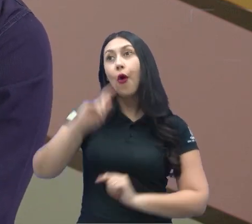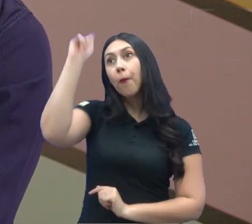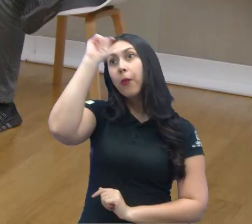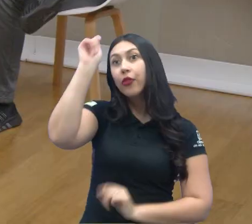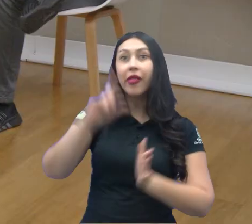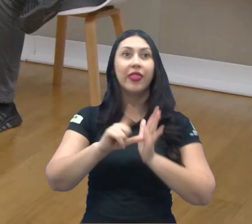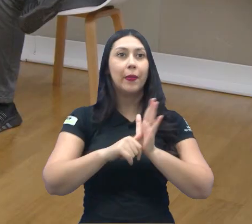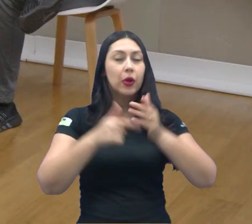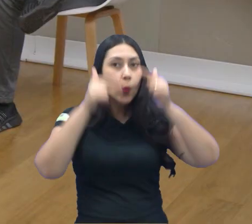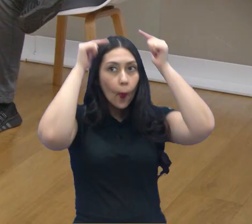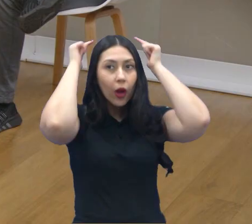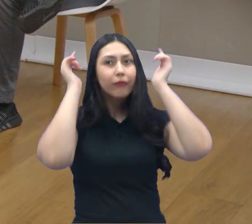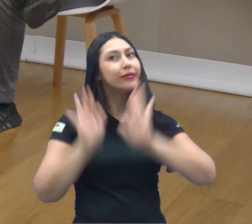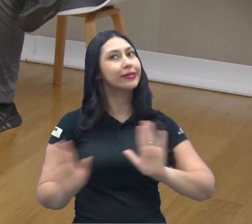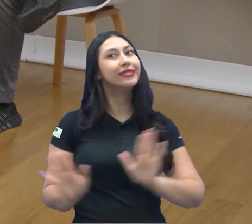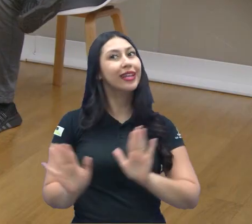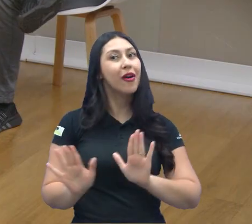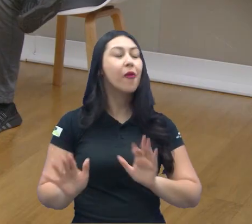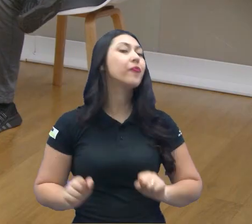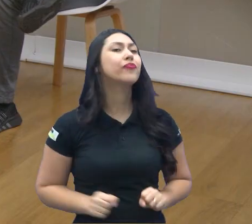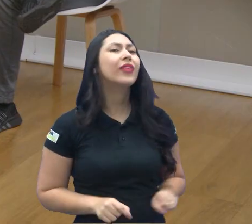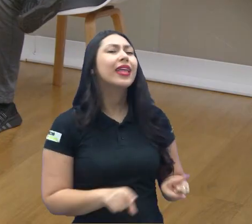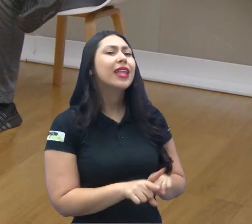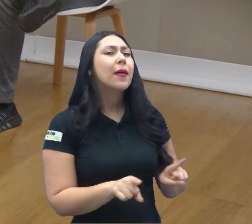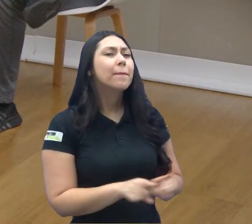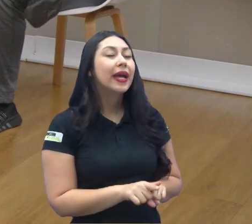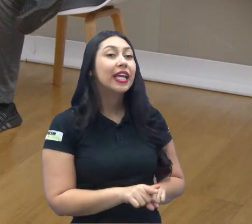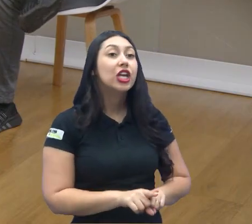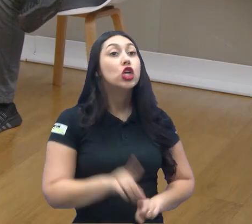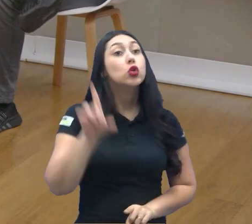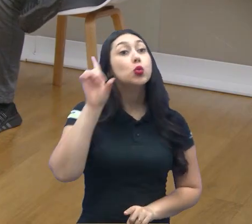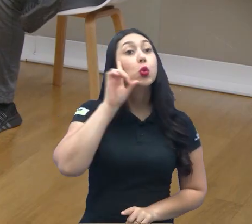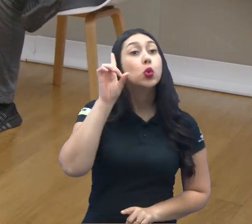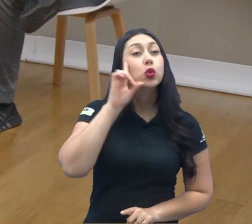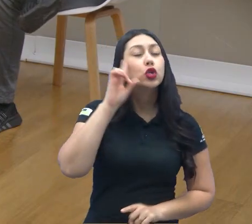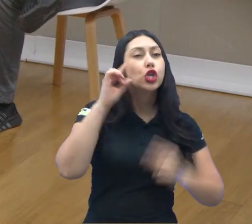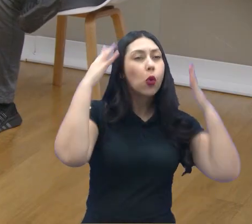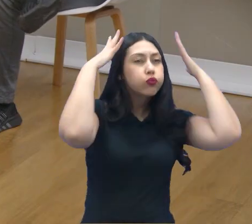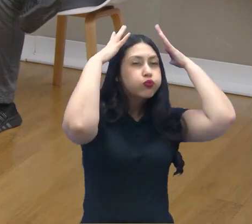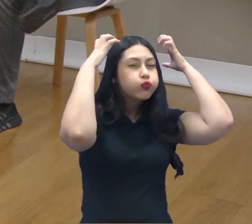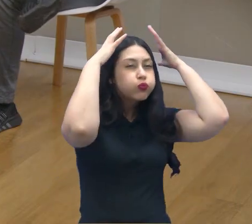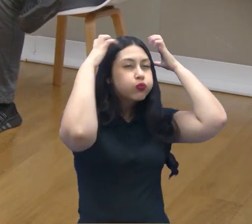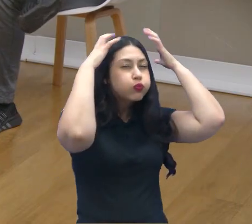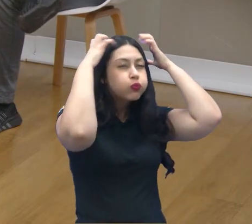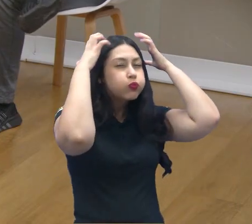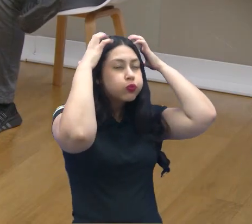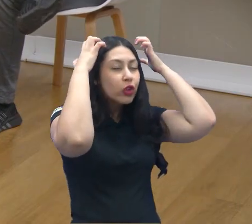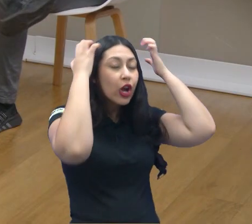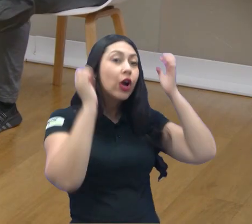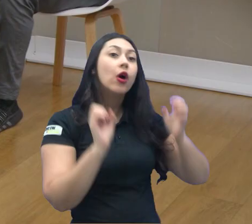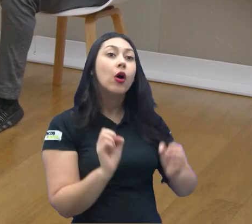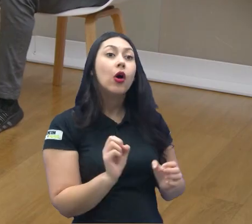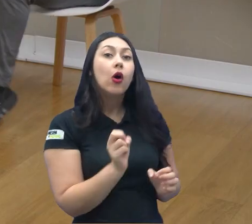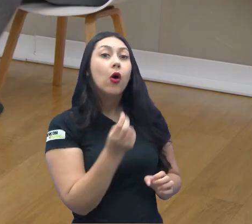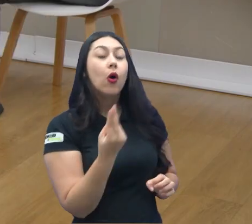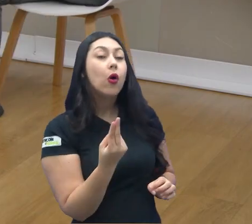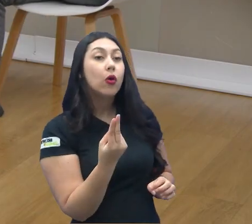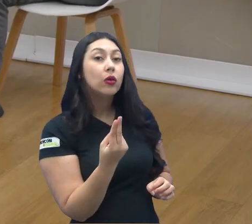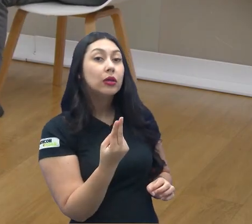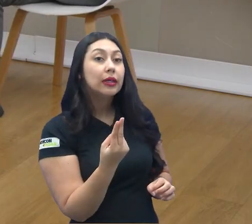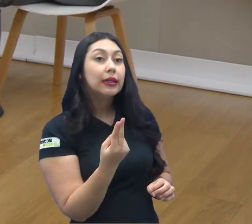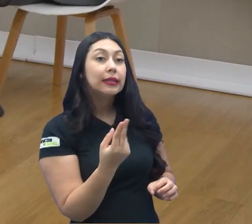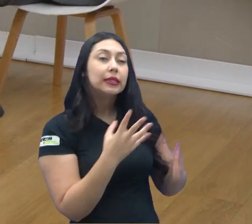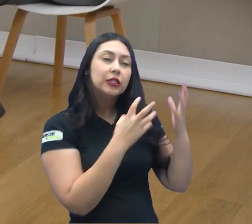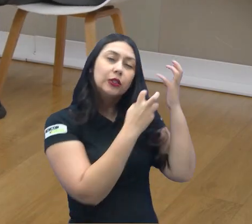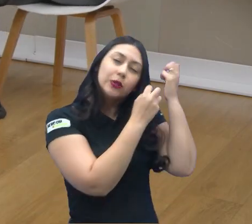Ah, perfeito. E também lavar os cabelos todos os dias. E outra dúvida relacionada a essa questão de lavar os cabelos é dormir